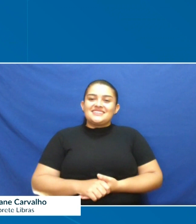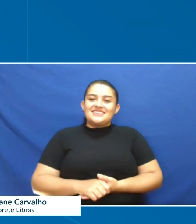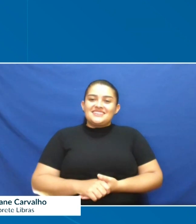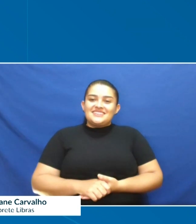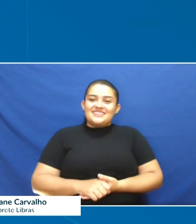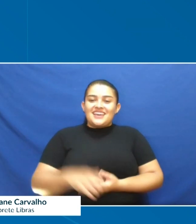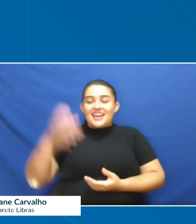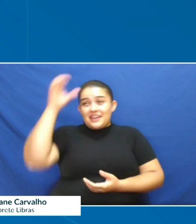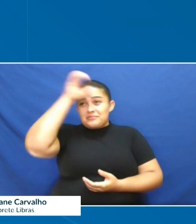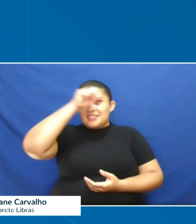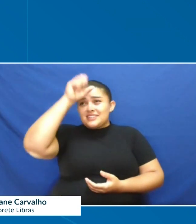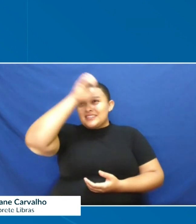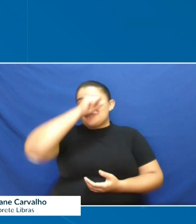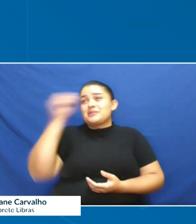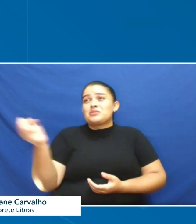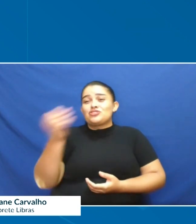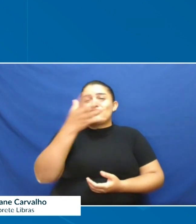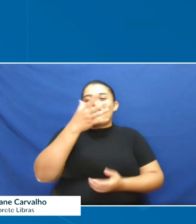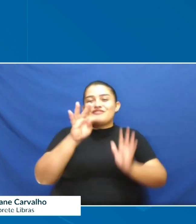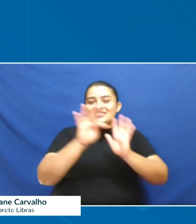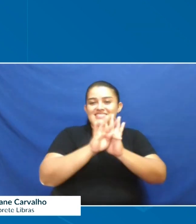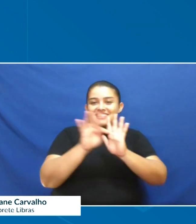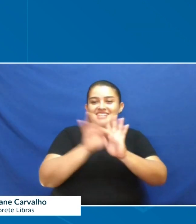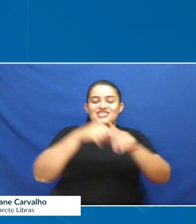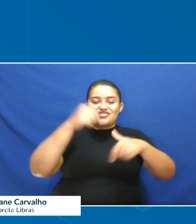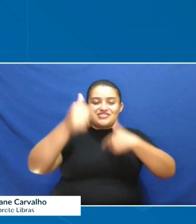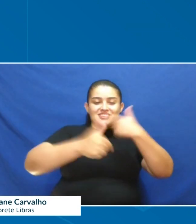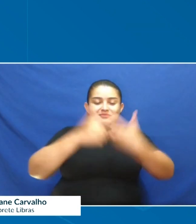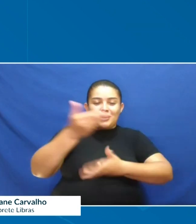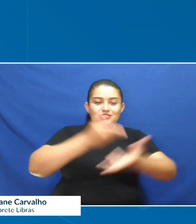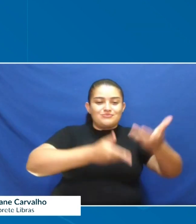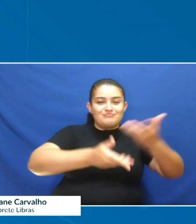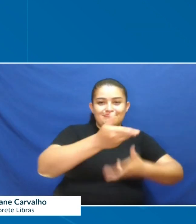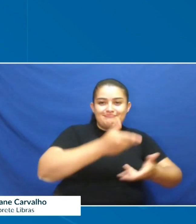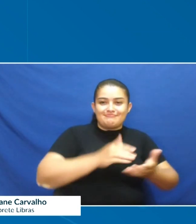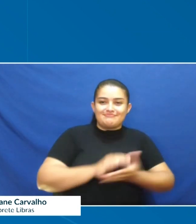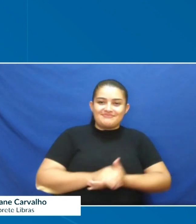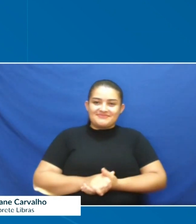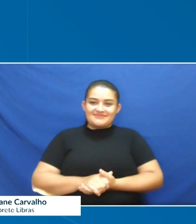nova convivência com as pessoas, exigências novas. Perfeito, professora.